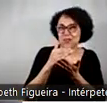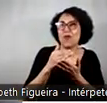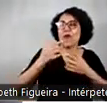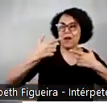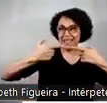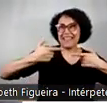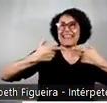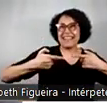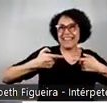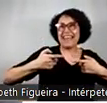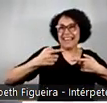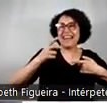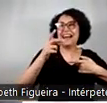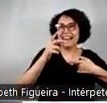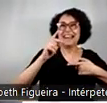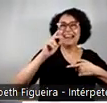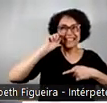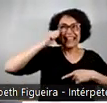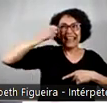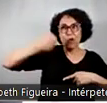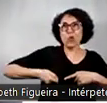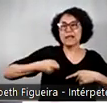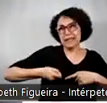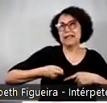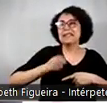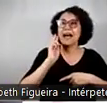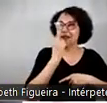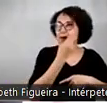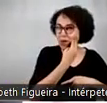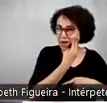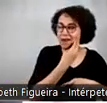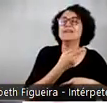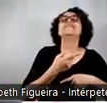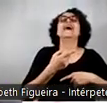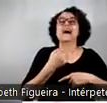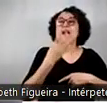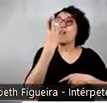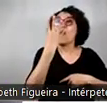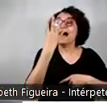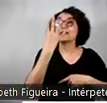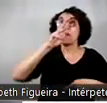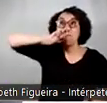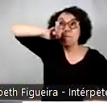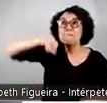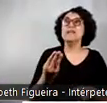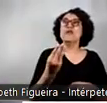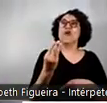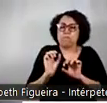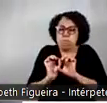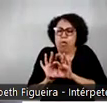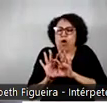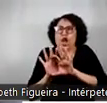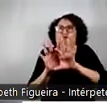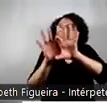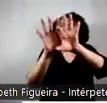enquanto pessoas refugiadas na Europa. A gente sabe por quê, né? Porque a gente vê a questão da raça, né,